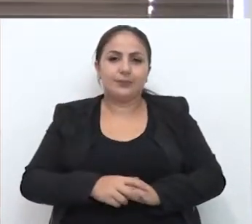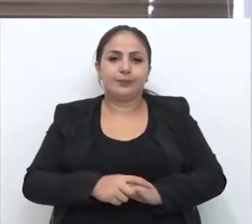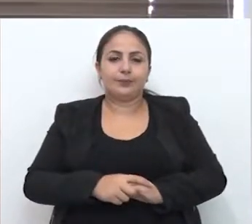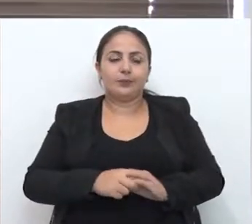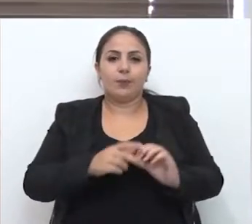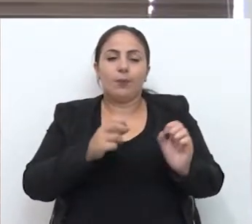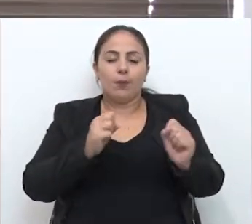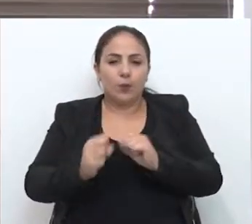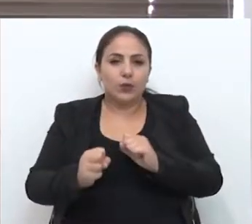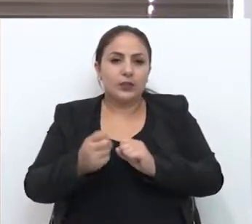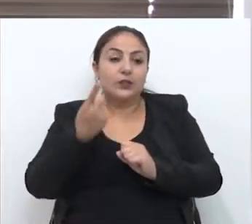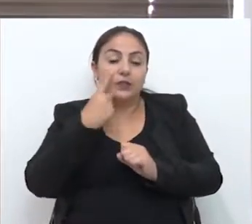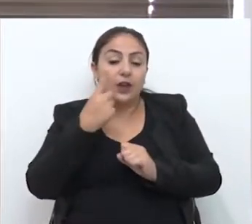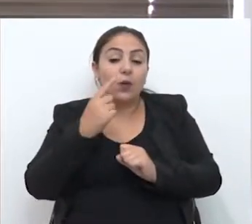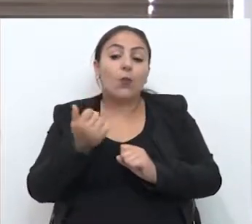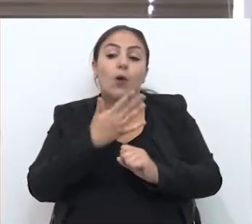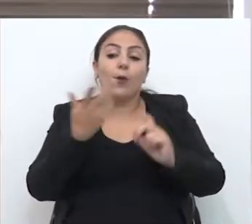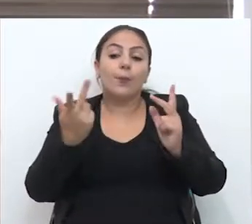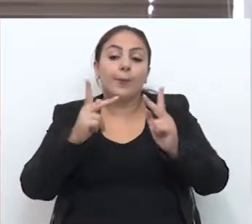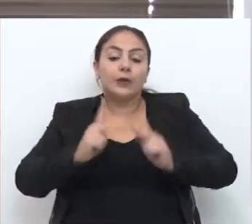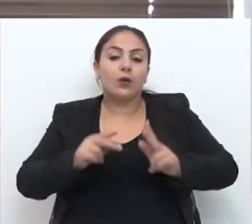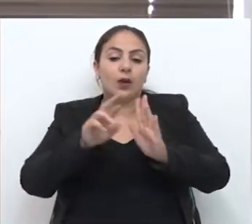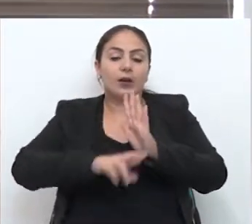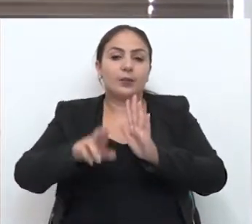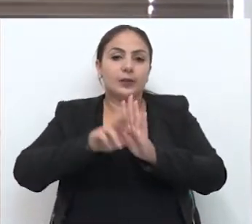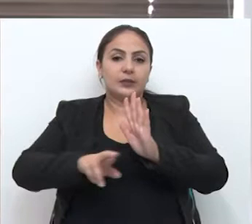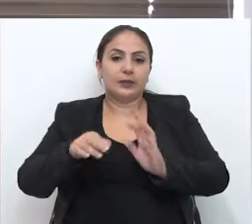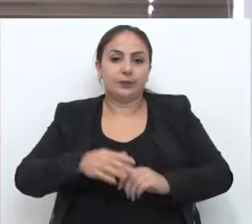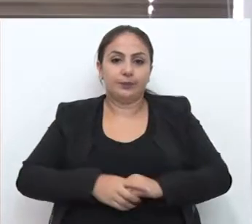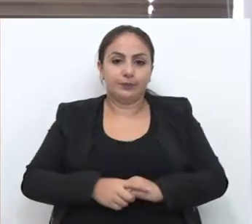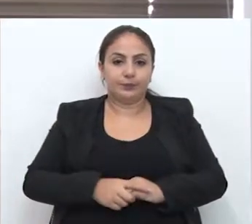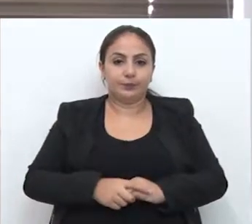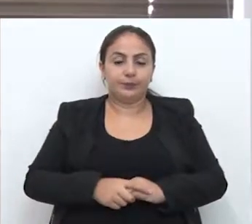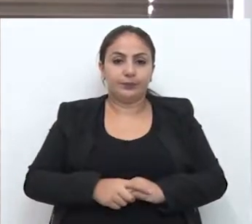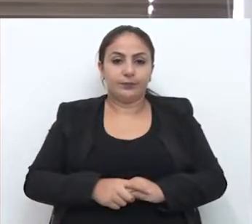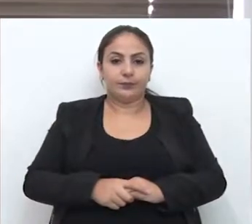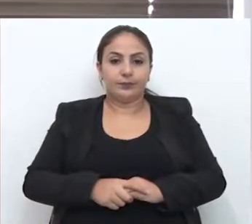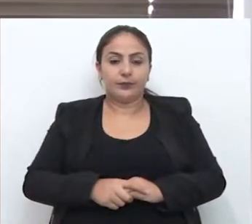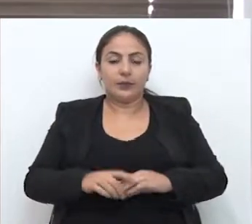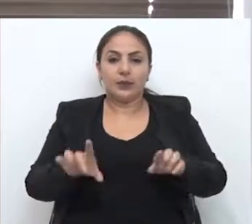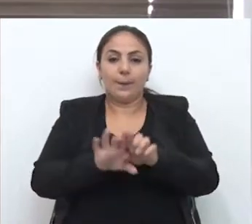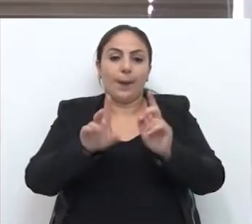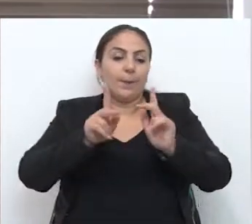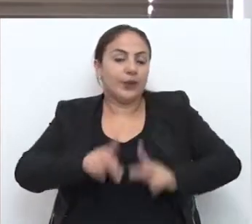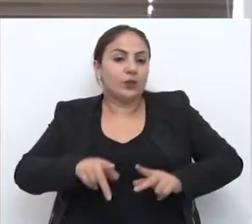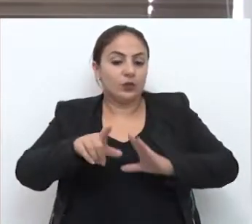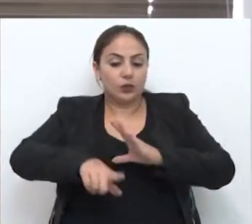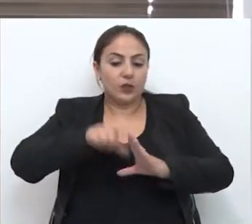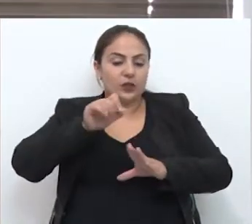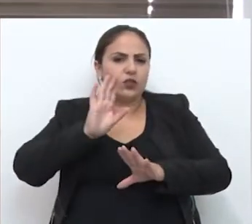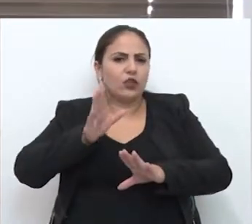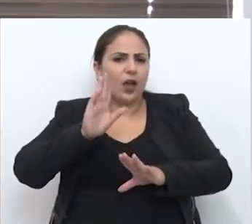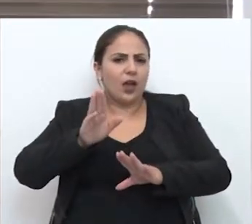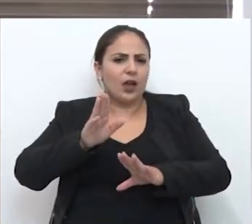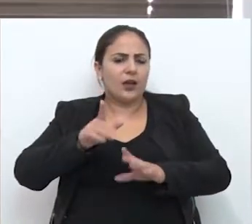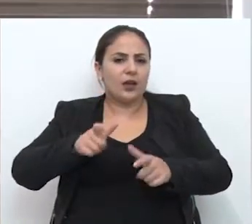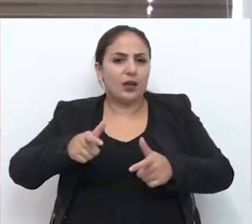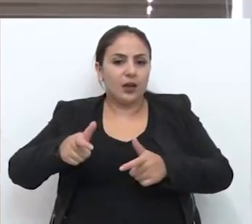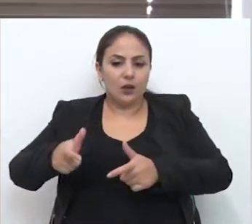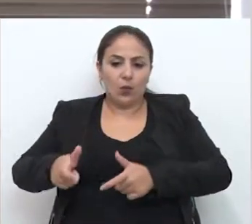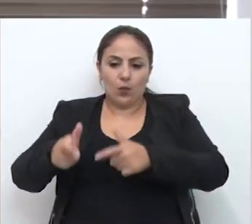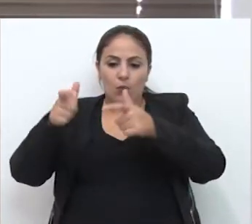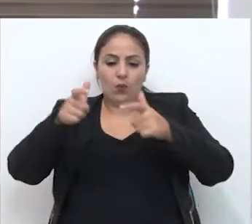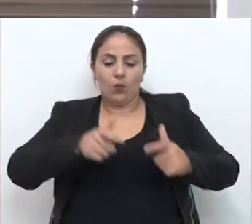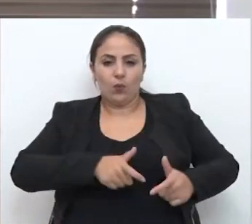nessas eleições possam eleger os seus representantes, para que esses representantes eleitos lá em Roma, no